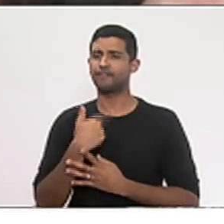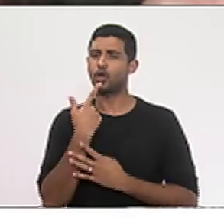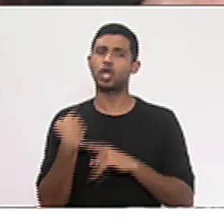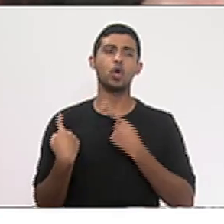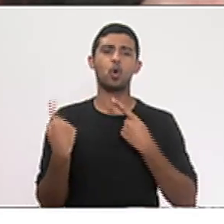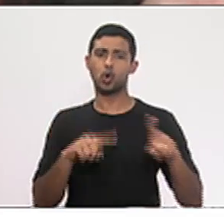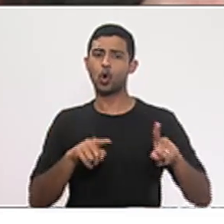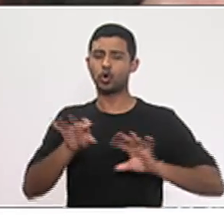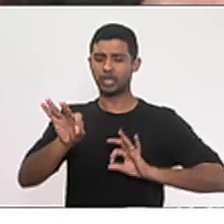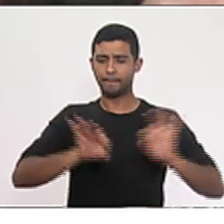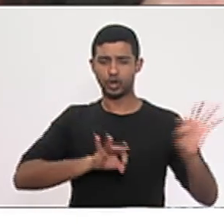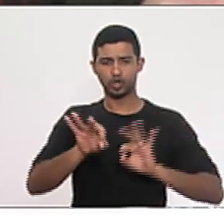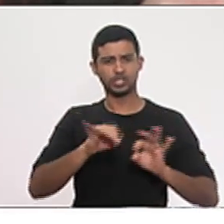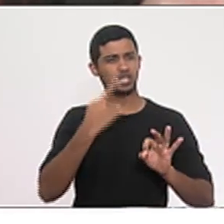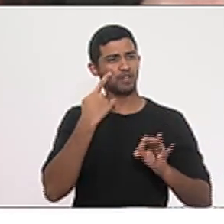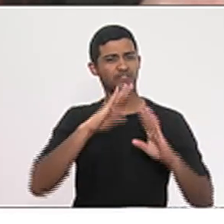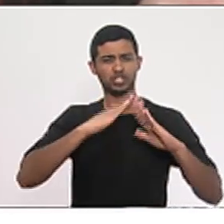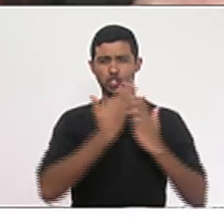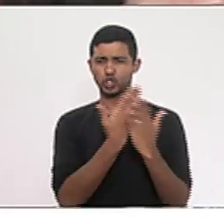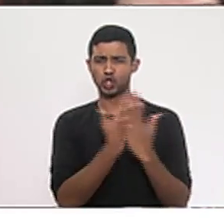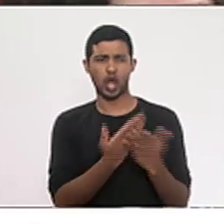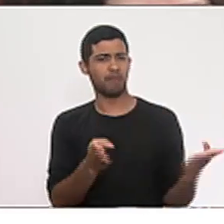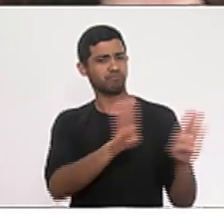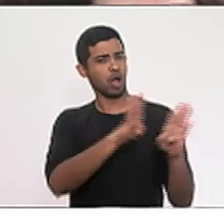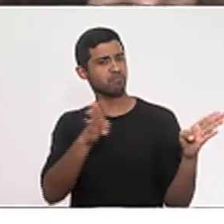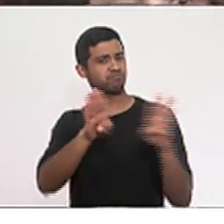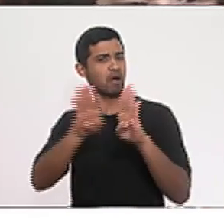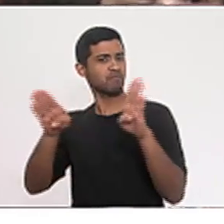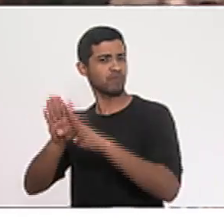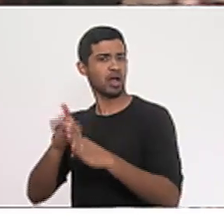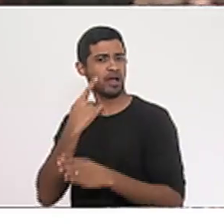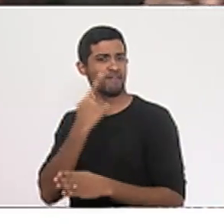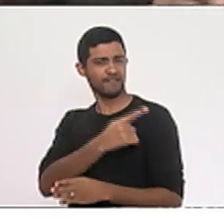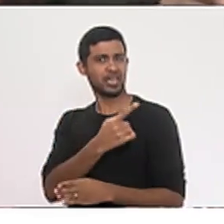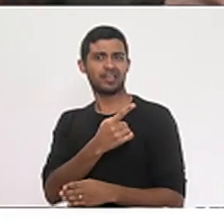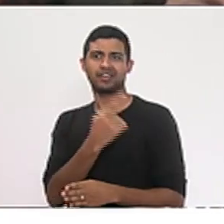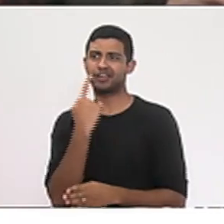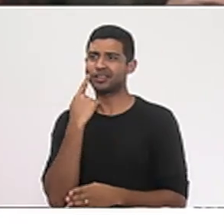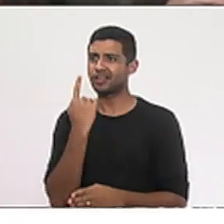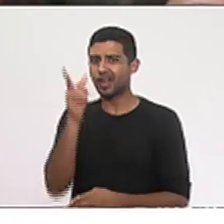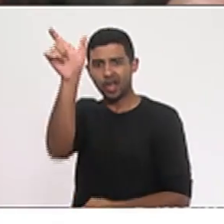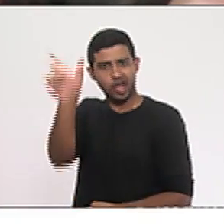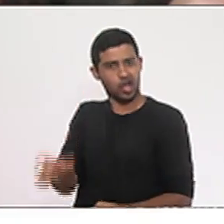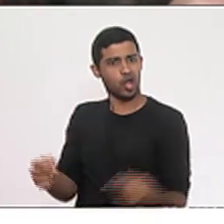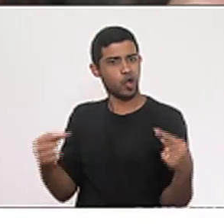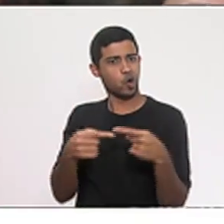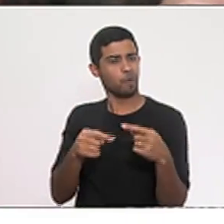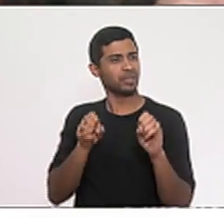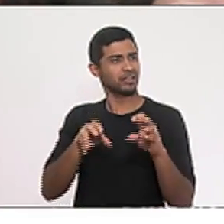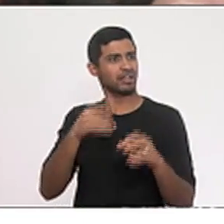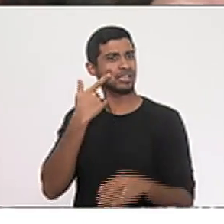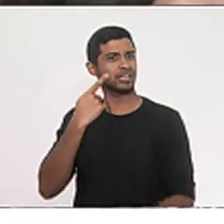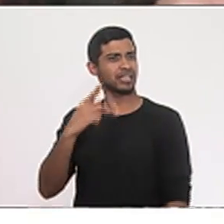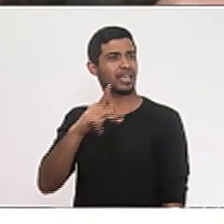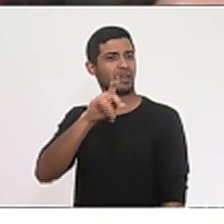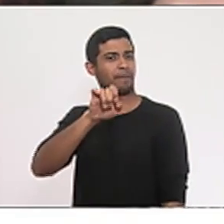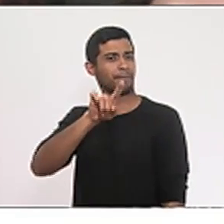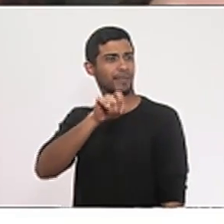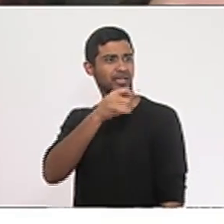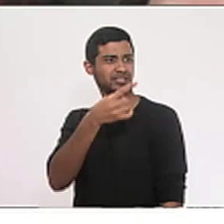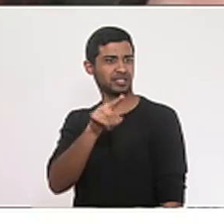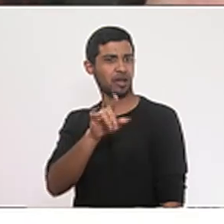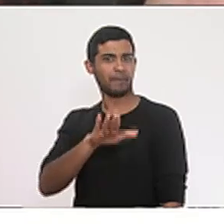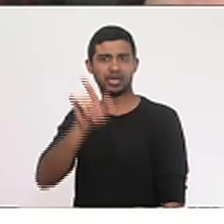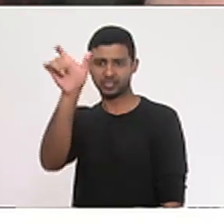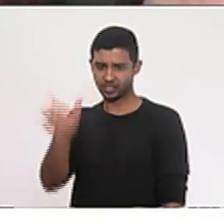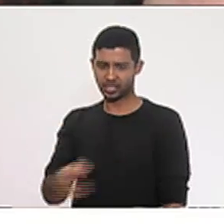o processo de fechamento de escolas, que foi a desgraçada marca da política educacional do desgoverno Pezão. Entretanto, o